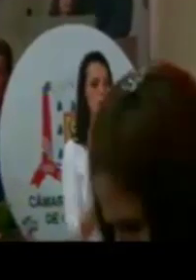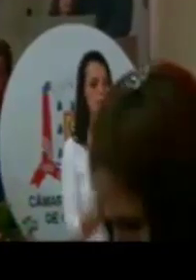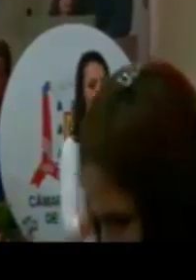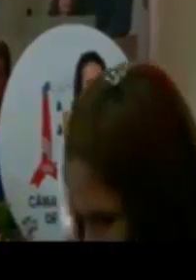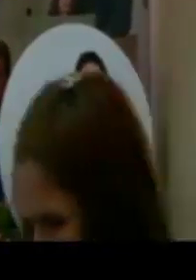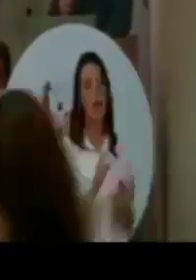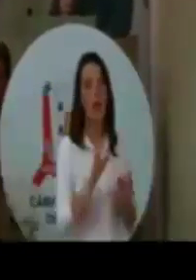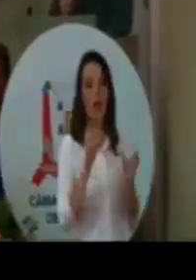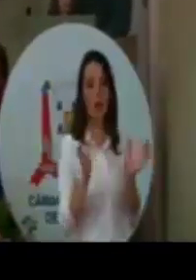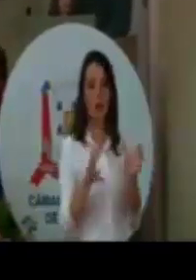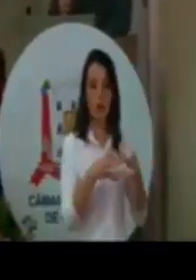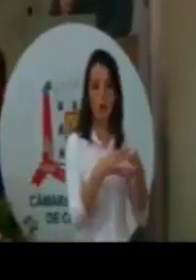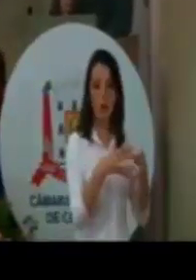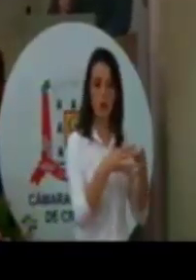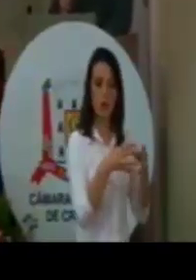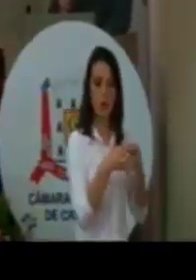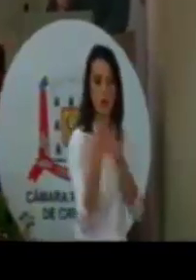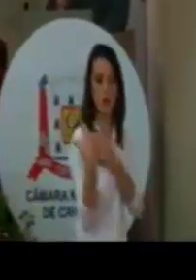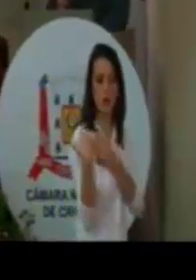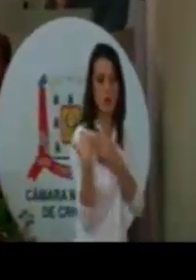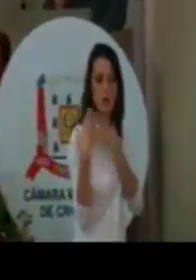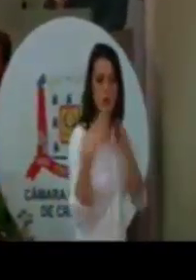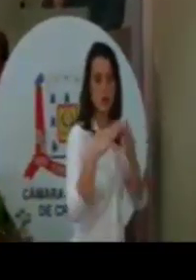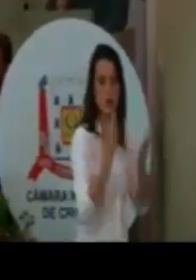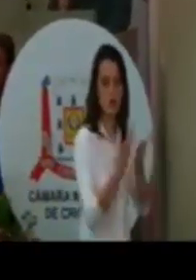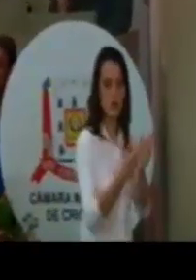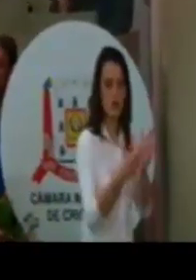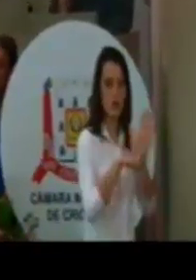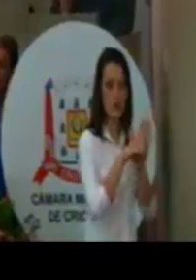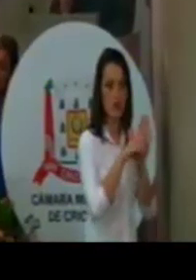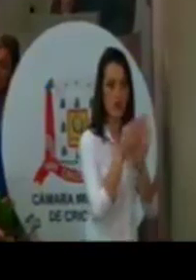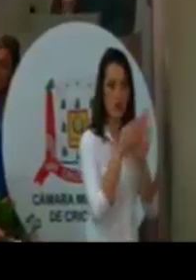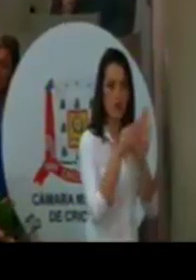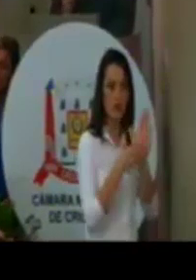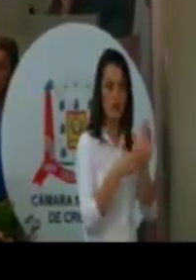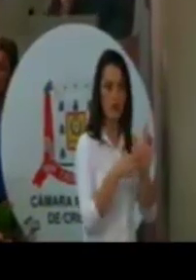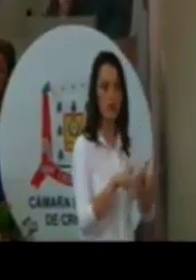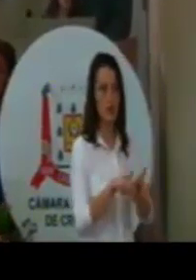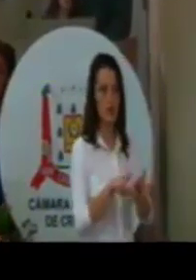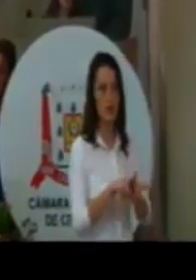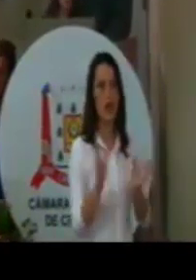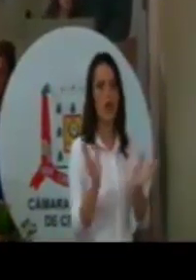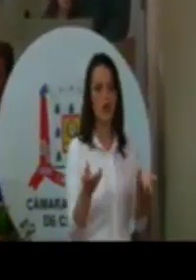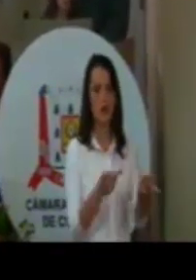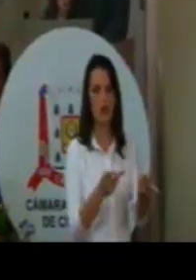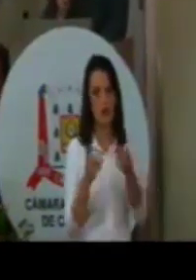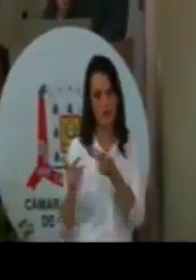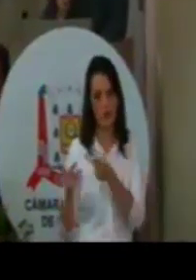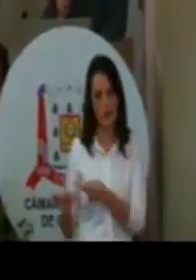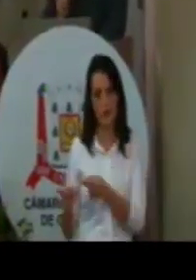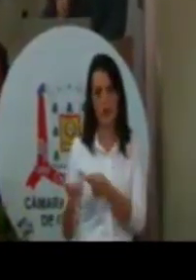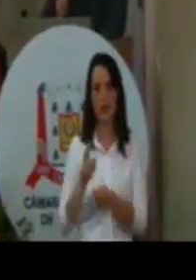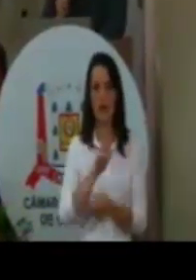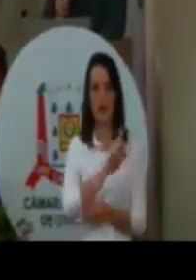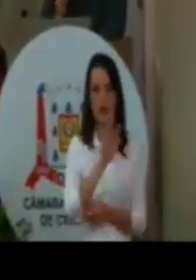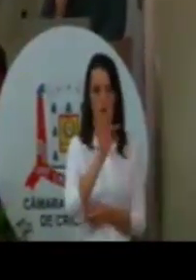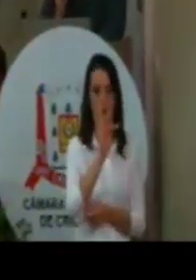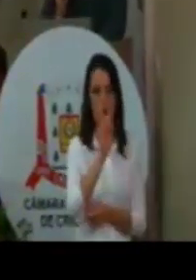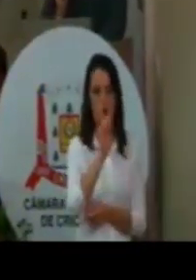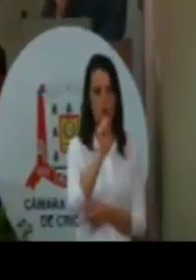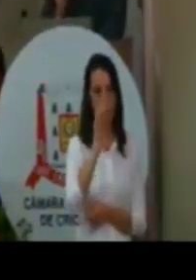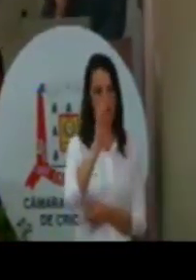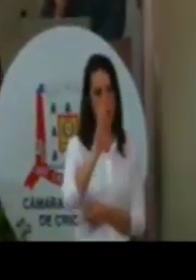integrantes do conselho escolar da Escola do Legislativo. Eu vou convidar neste momento a